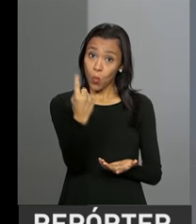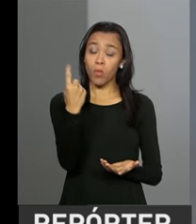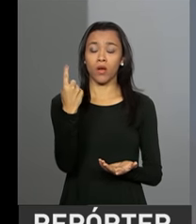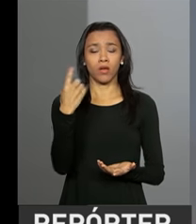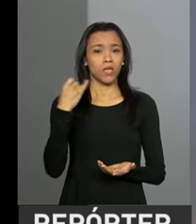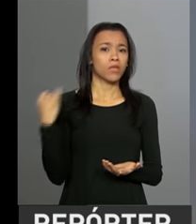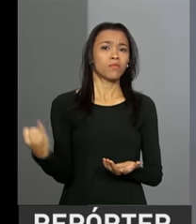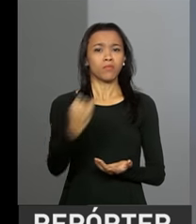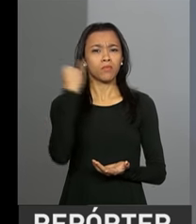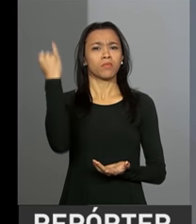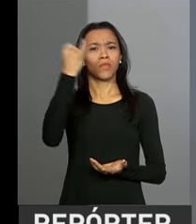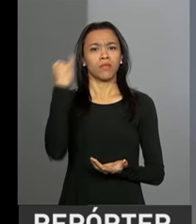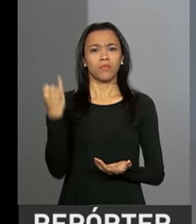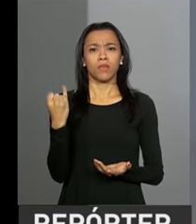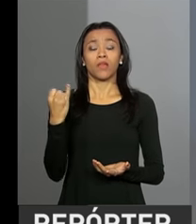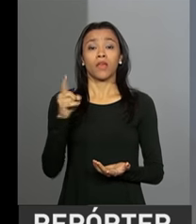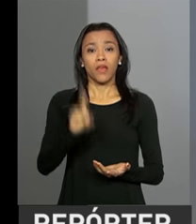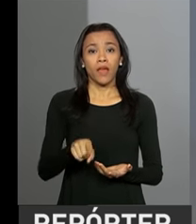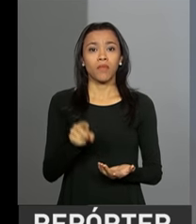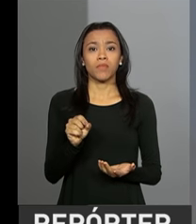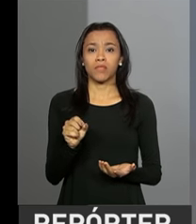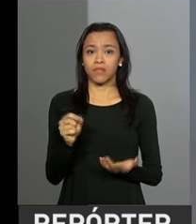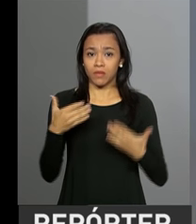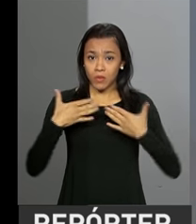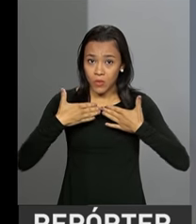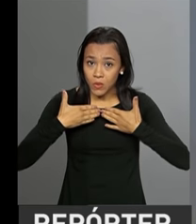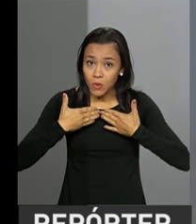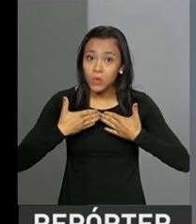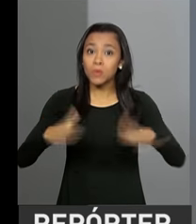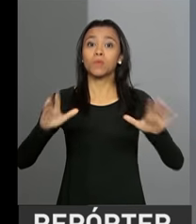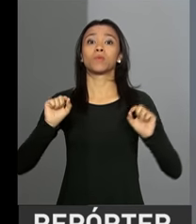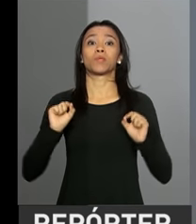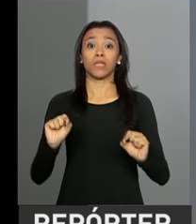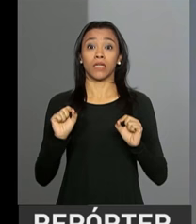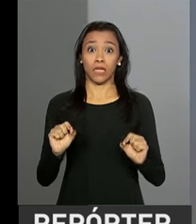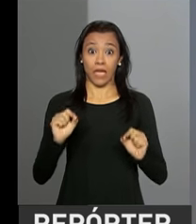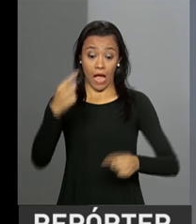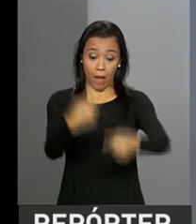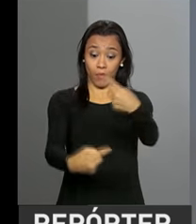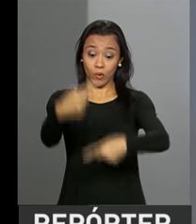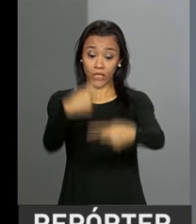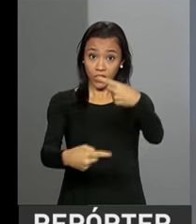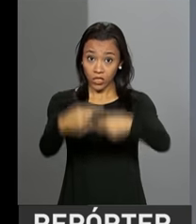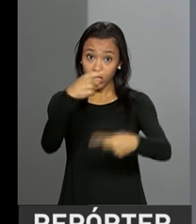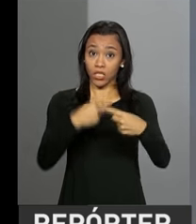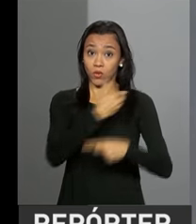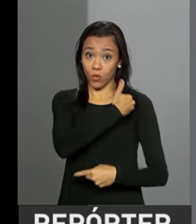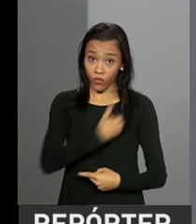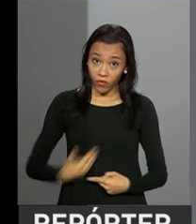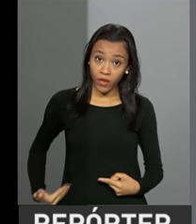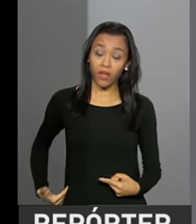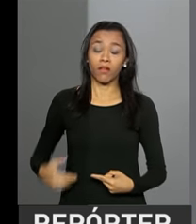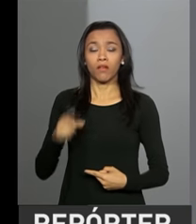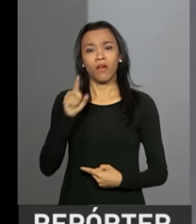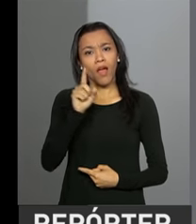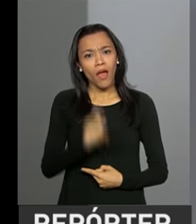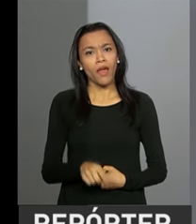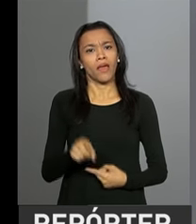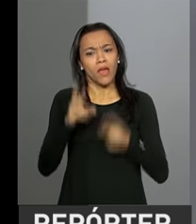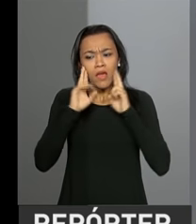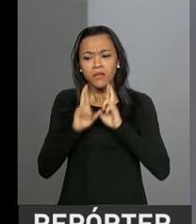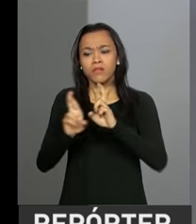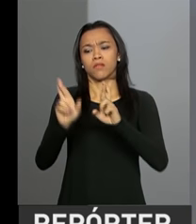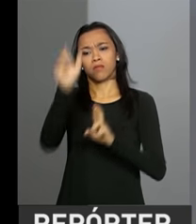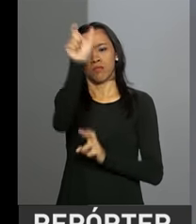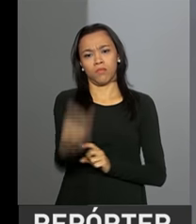Constituição, que abre logo a Constituição, é o que determina que a política governamental leve em conta a dignidade